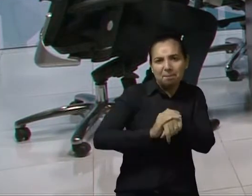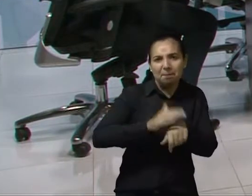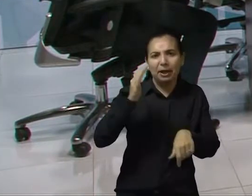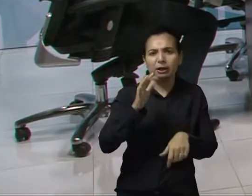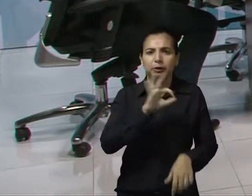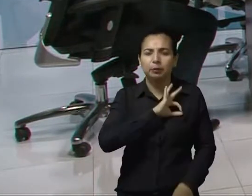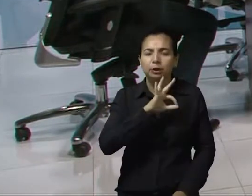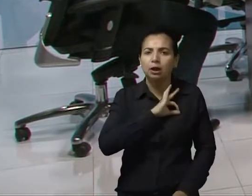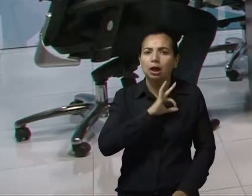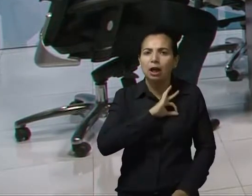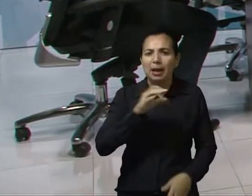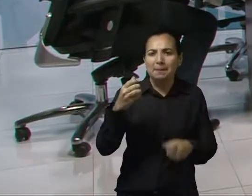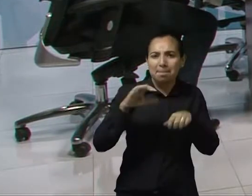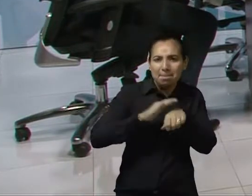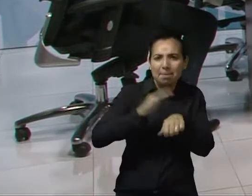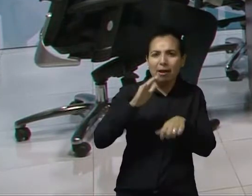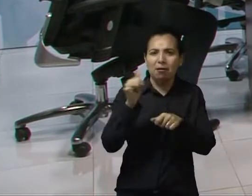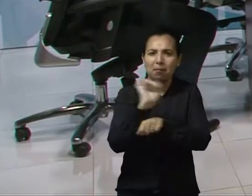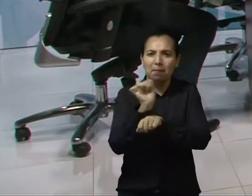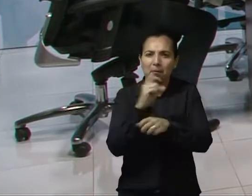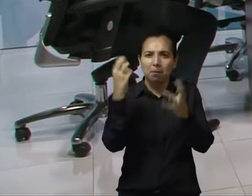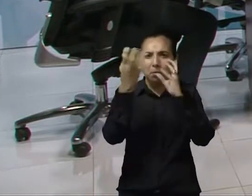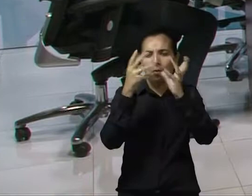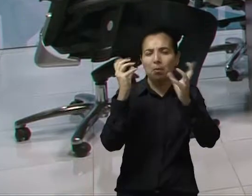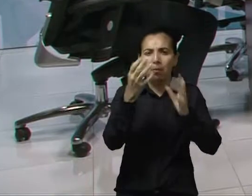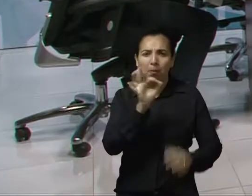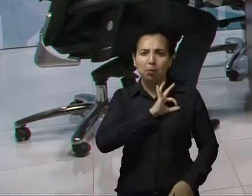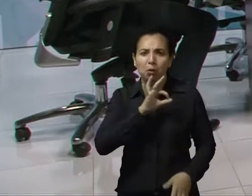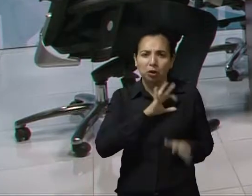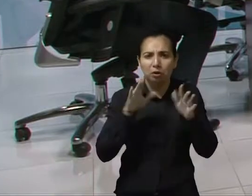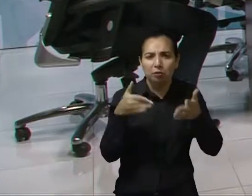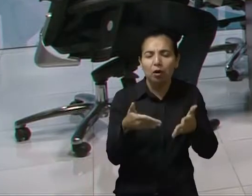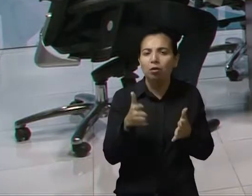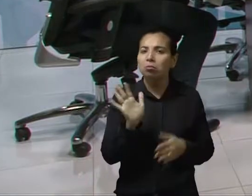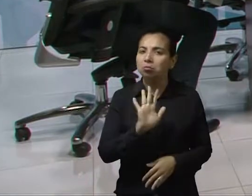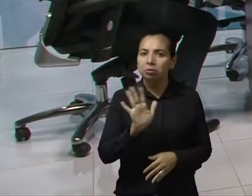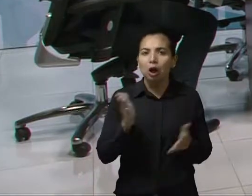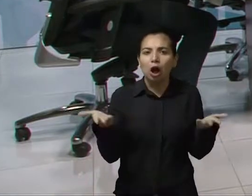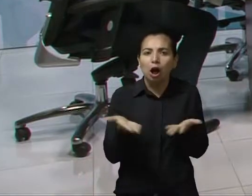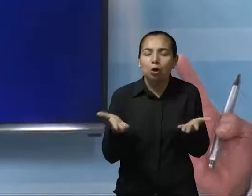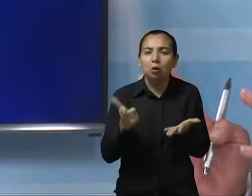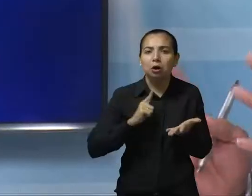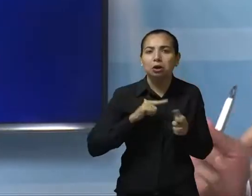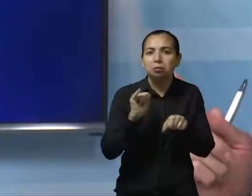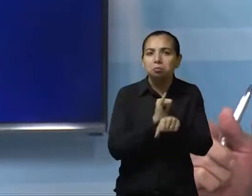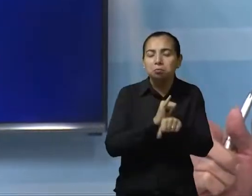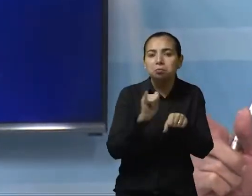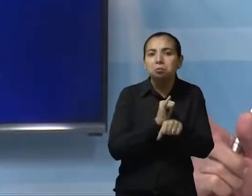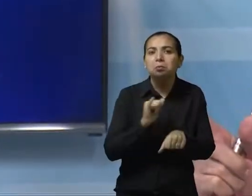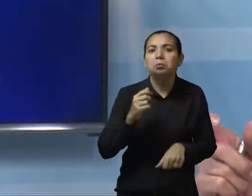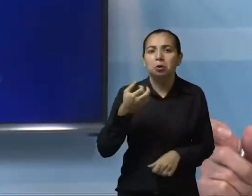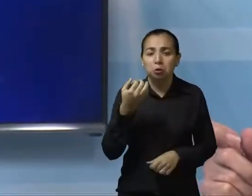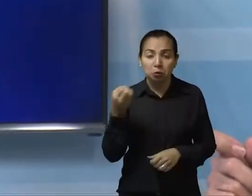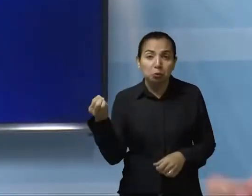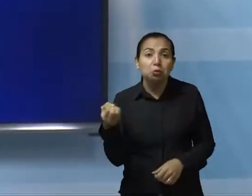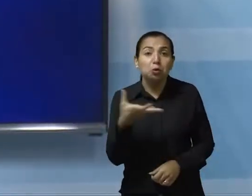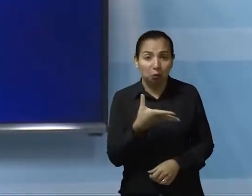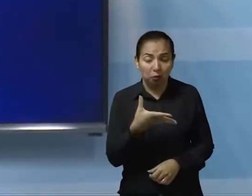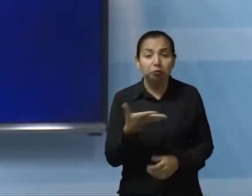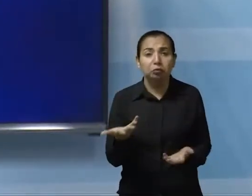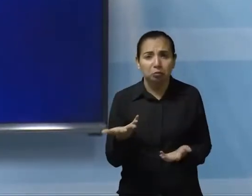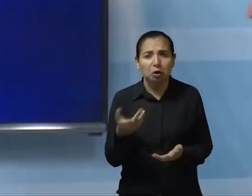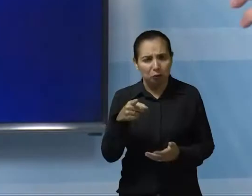outras palavras, é essa, preparar a sociedade para o enfrentamento, para o embate. Isso é uma mudança de paradigma, inclusive.